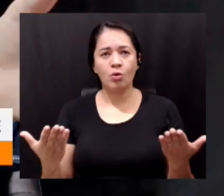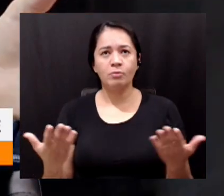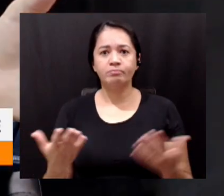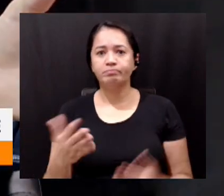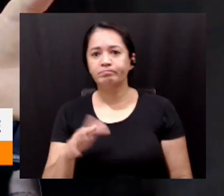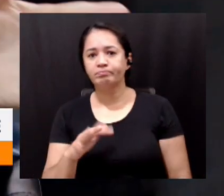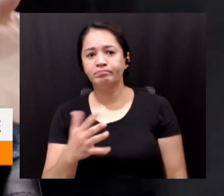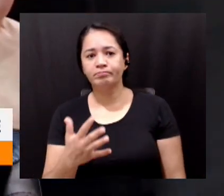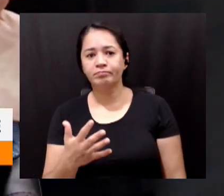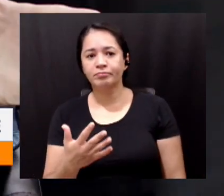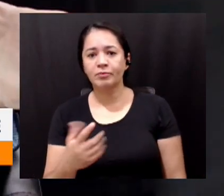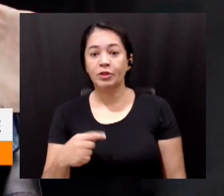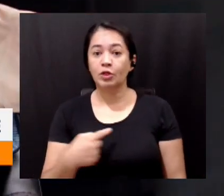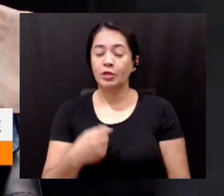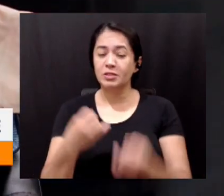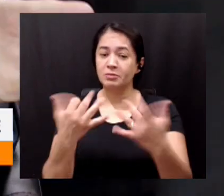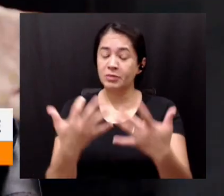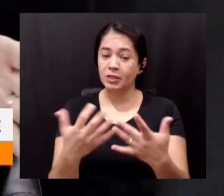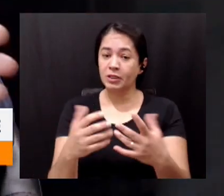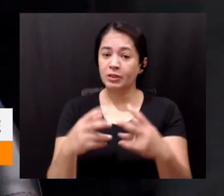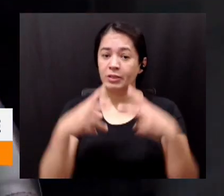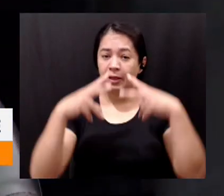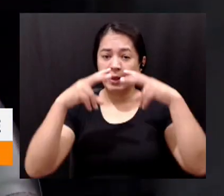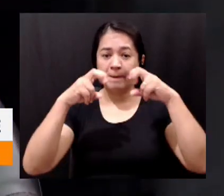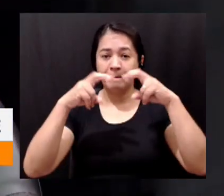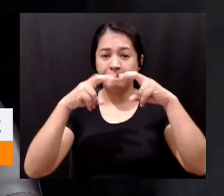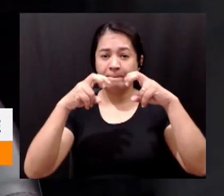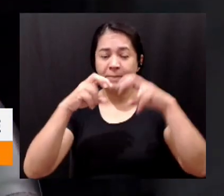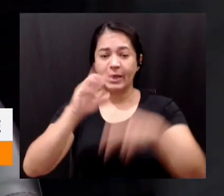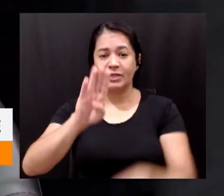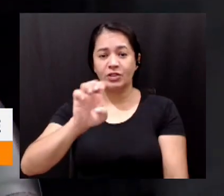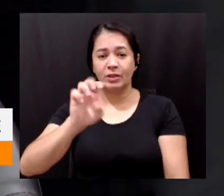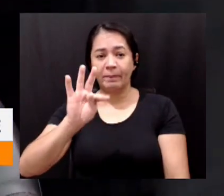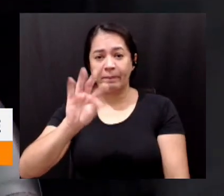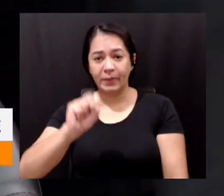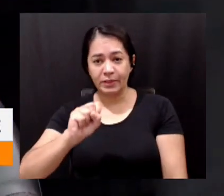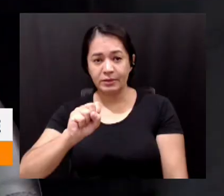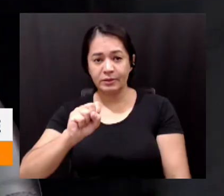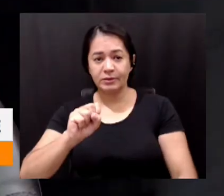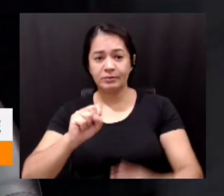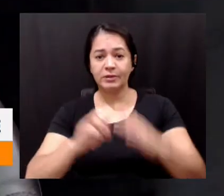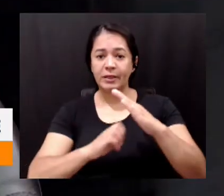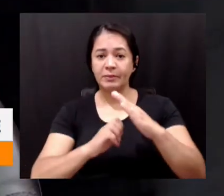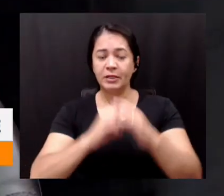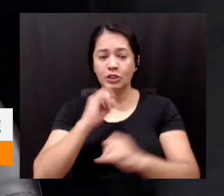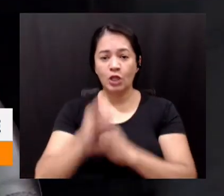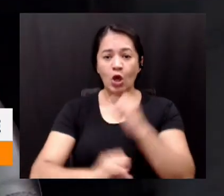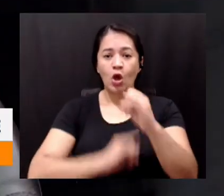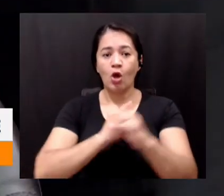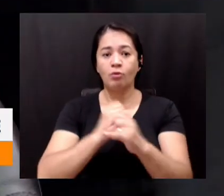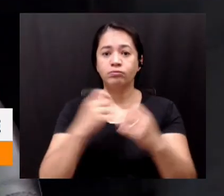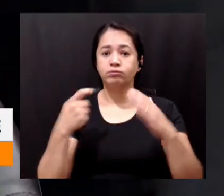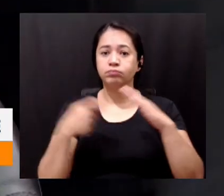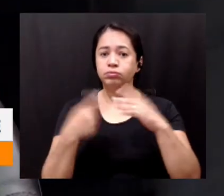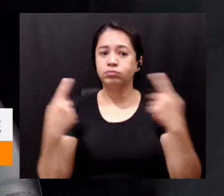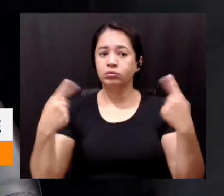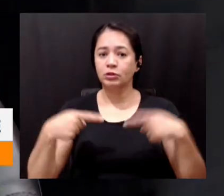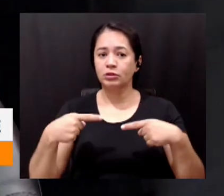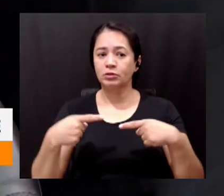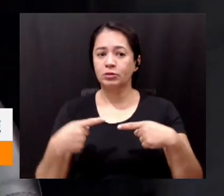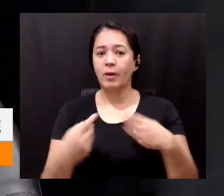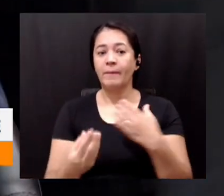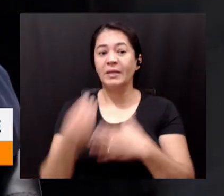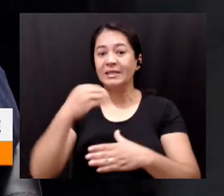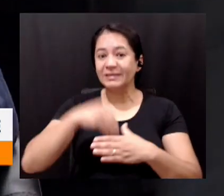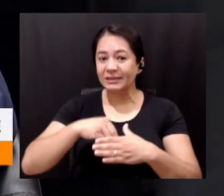falando das bets, das casas de apostas online dentro da espécie, né, porque isso é um gênero, dentro da espécie